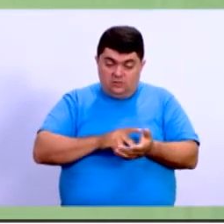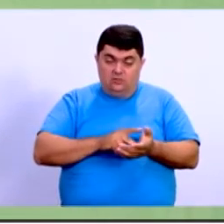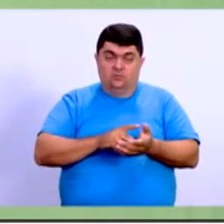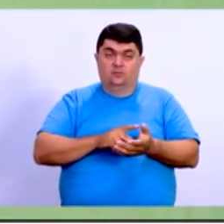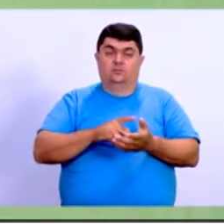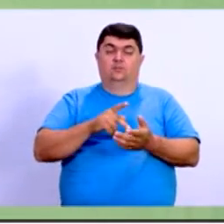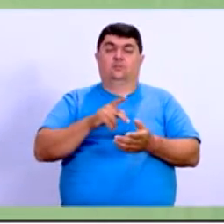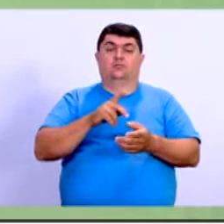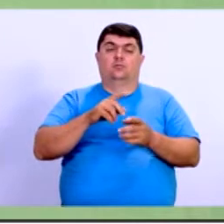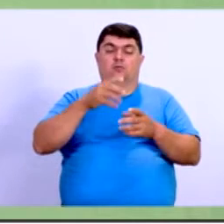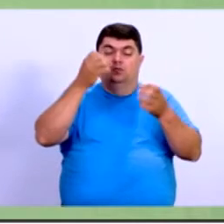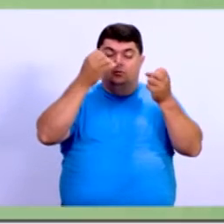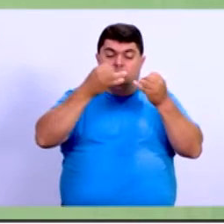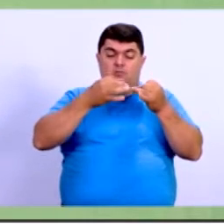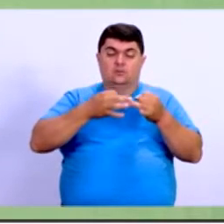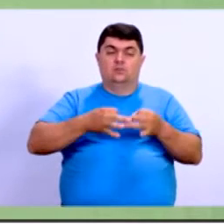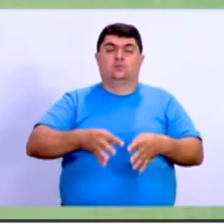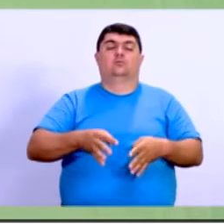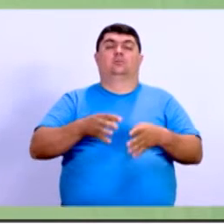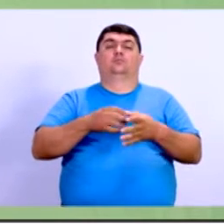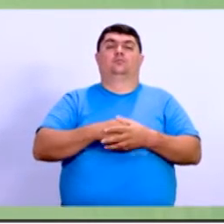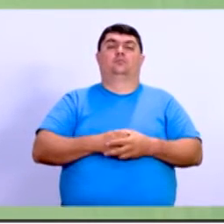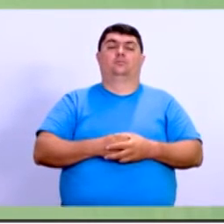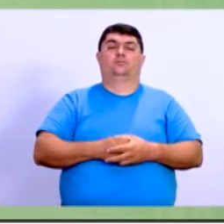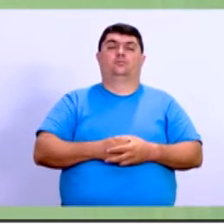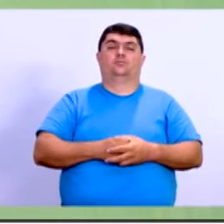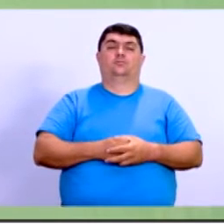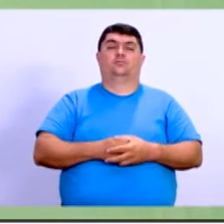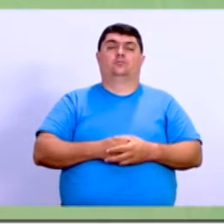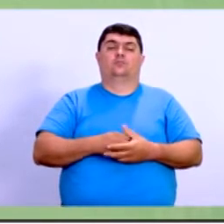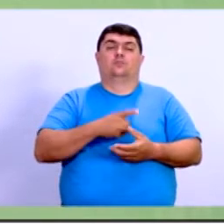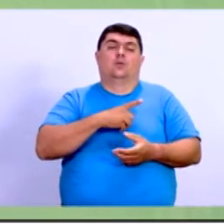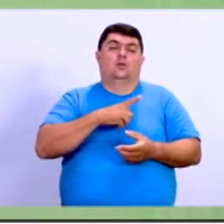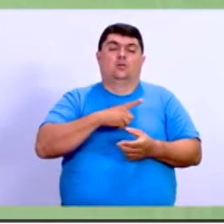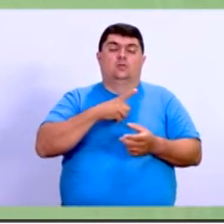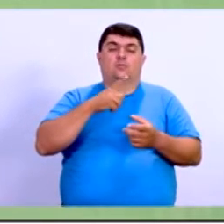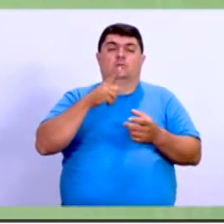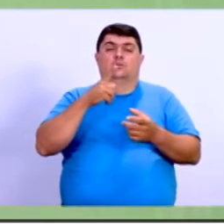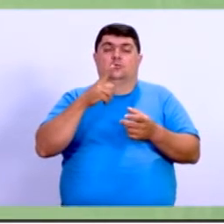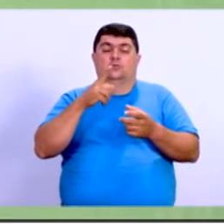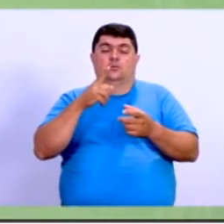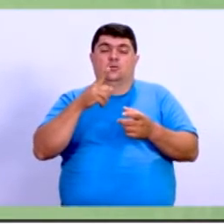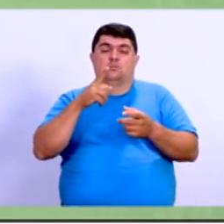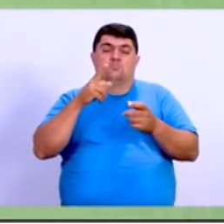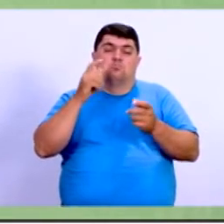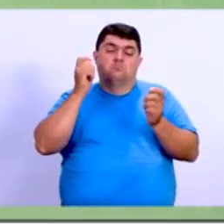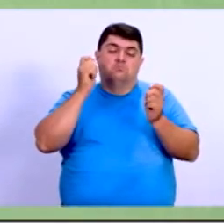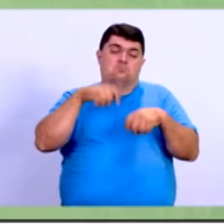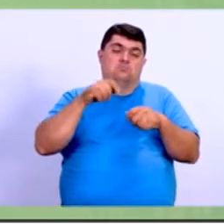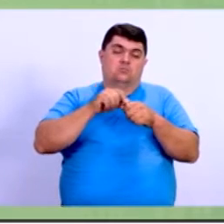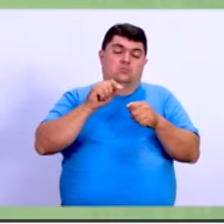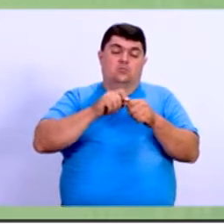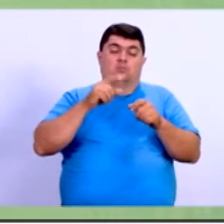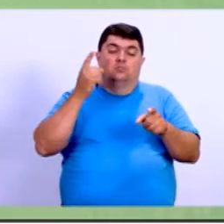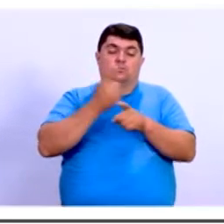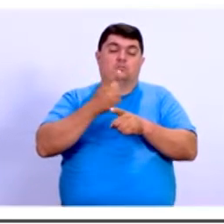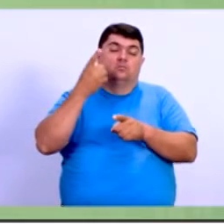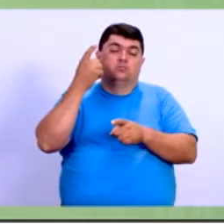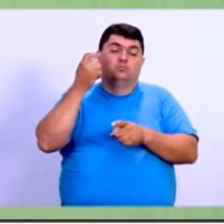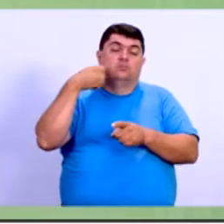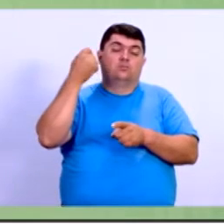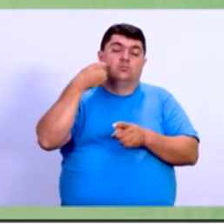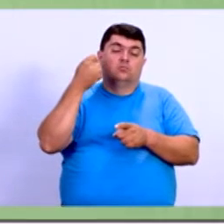descrever o problema detalhadamente, o caso de uso deve ter nome único e identificar os atores do caso de